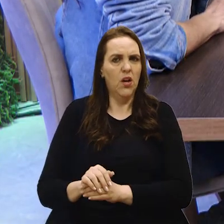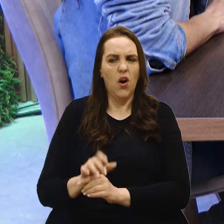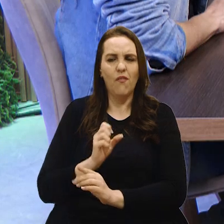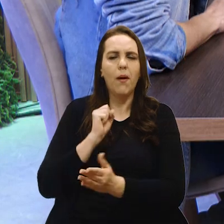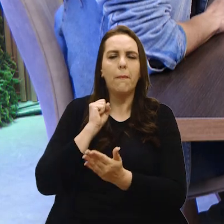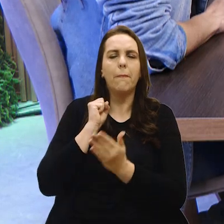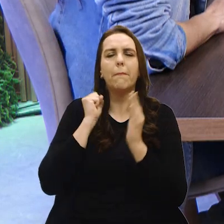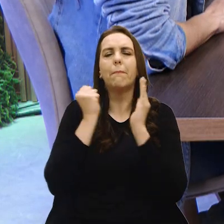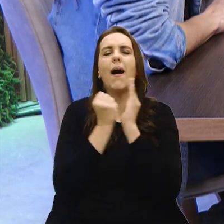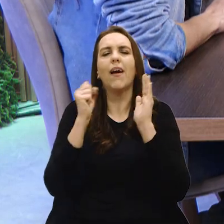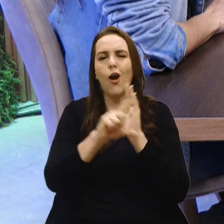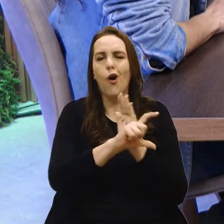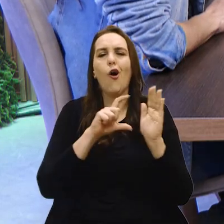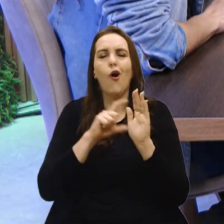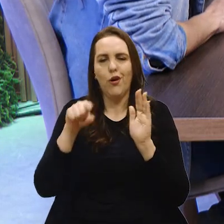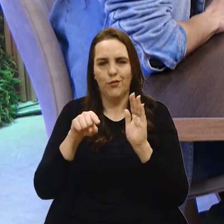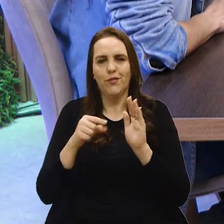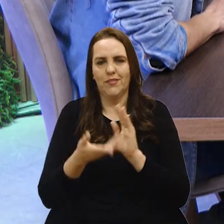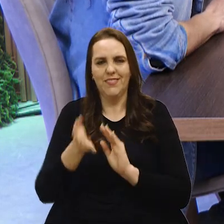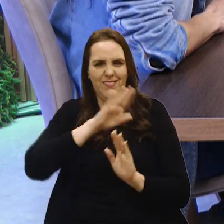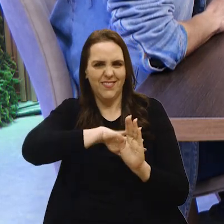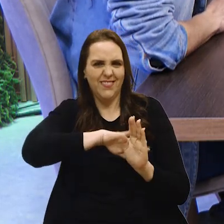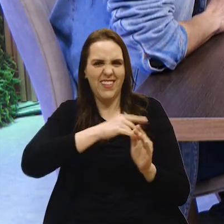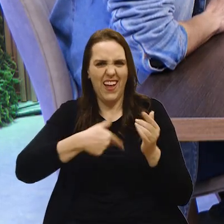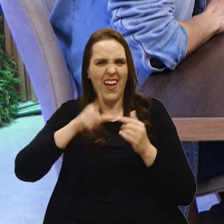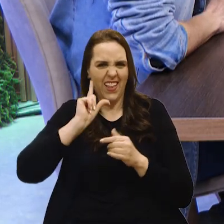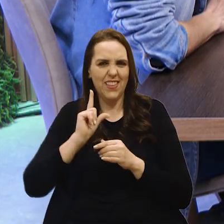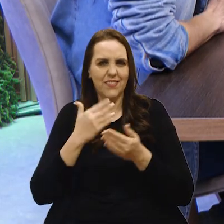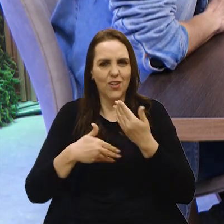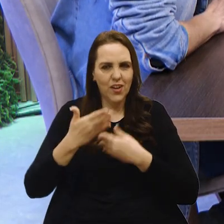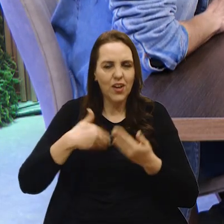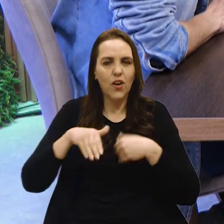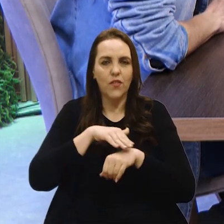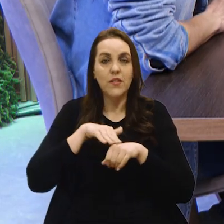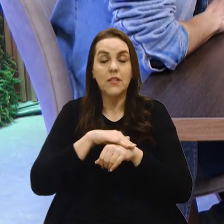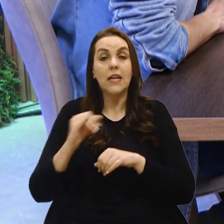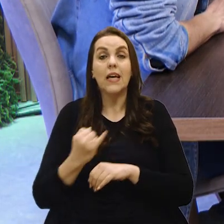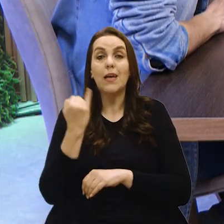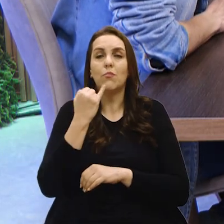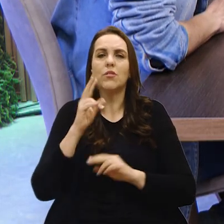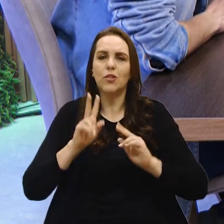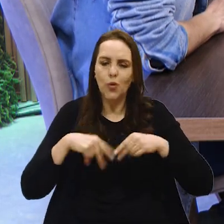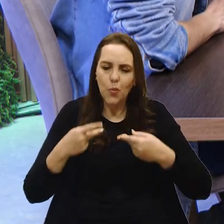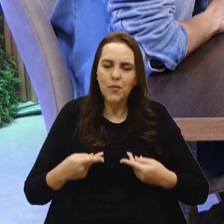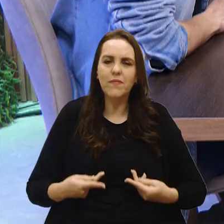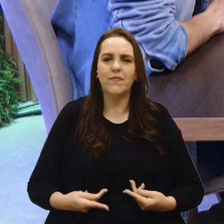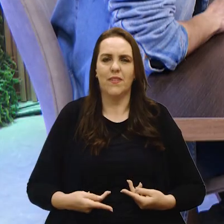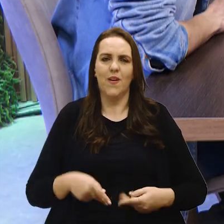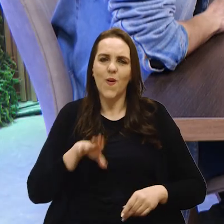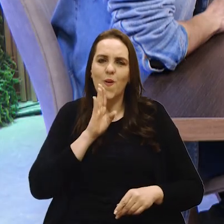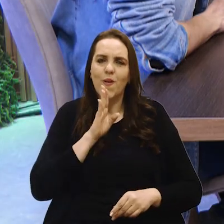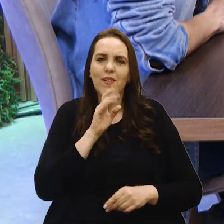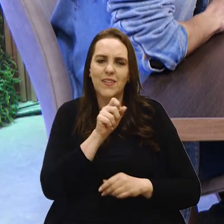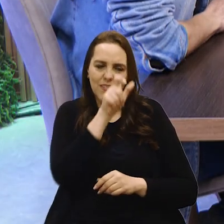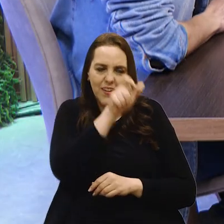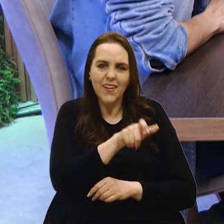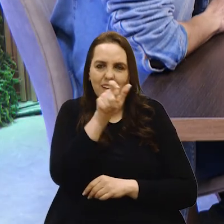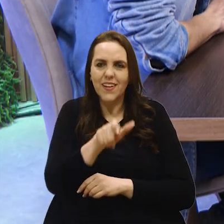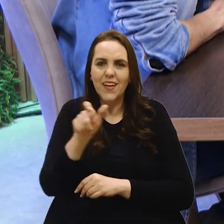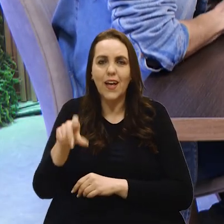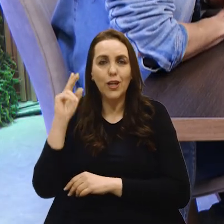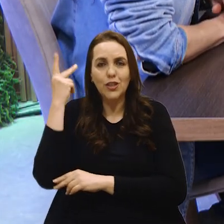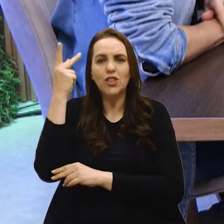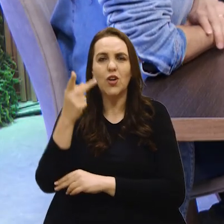vai estereotipar, como a gente falava em off, né? O quanto é importante humanizar, né? Conhecer as histórias